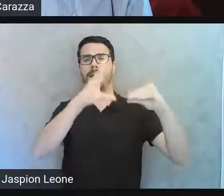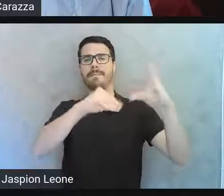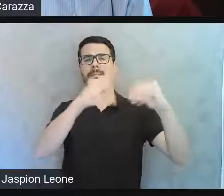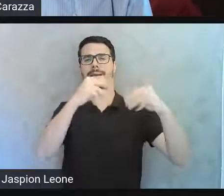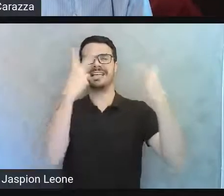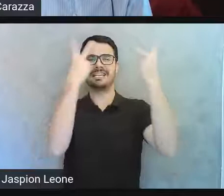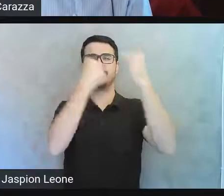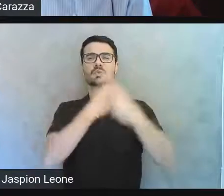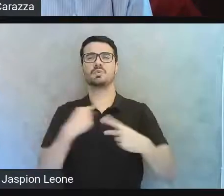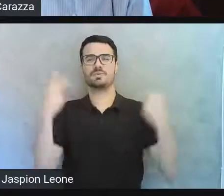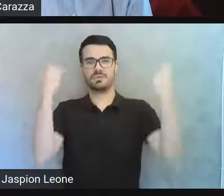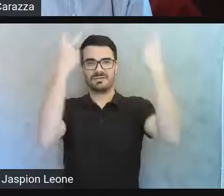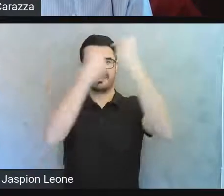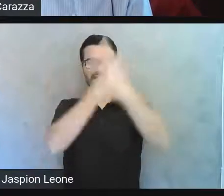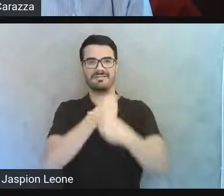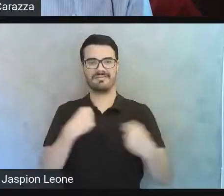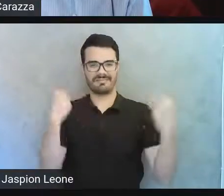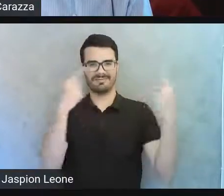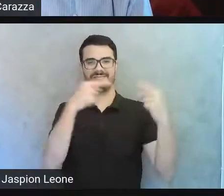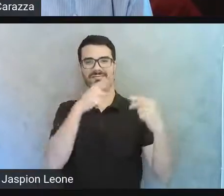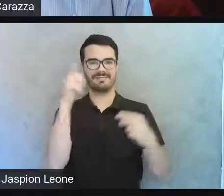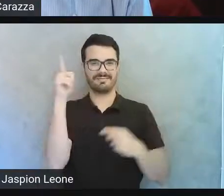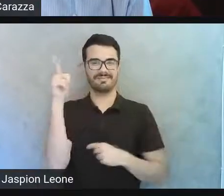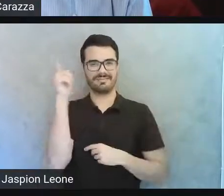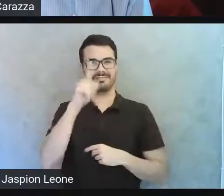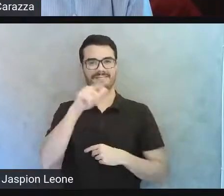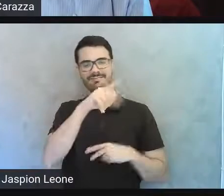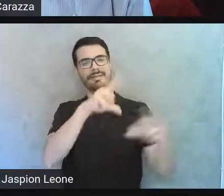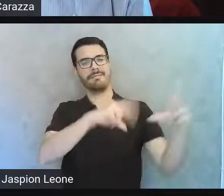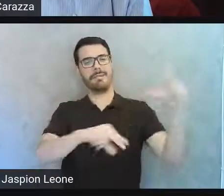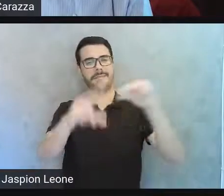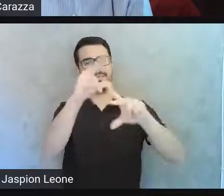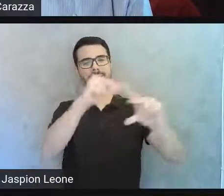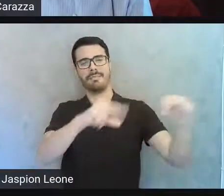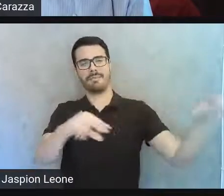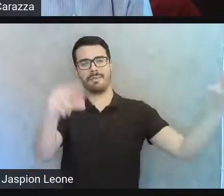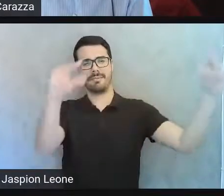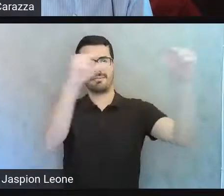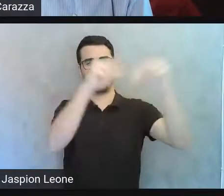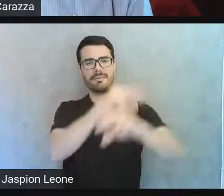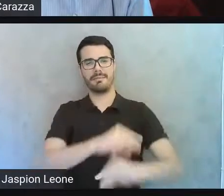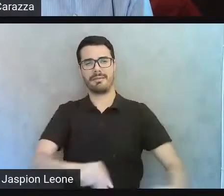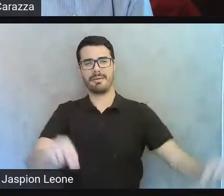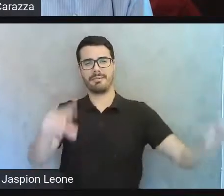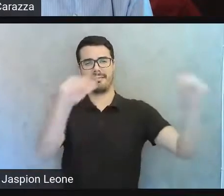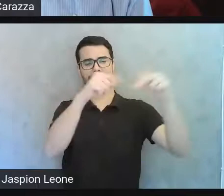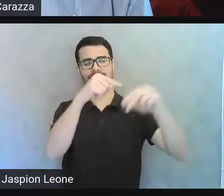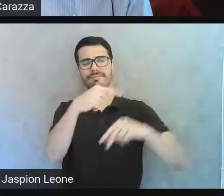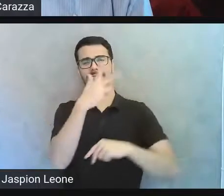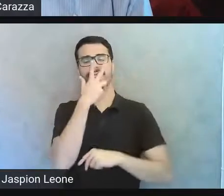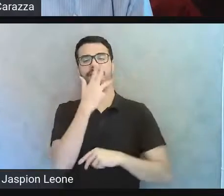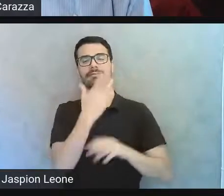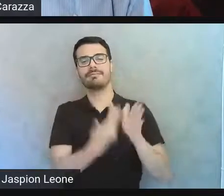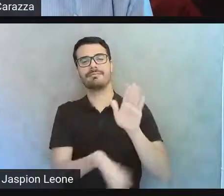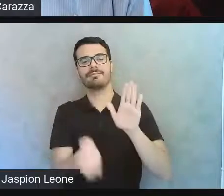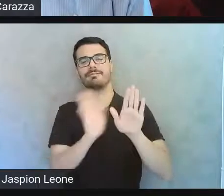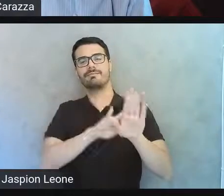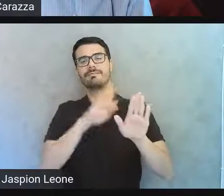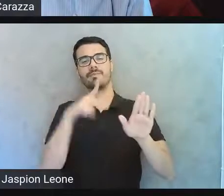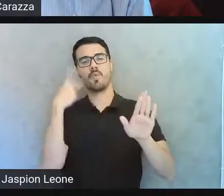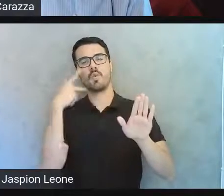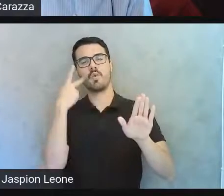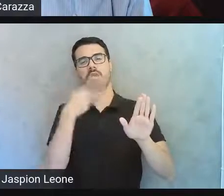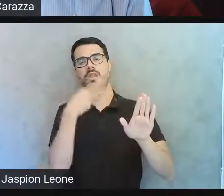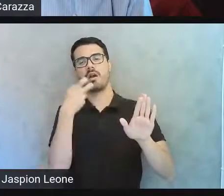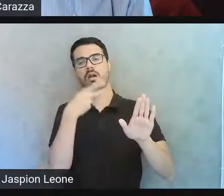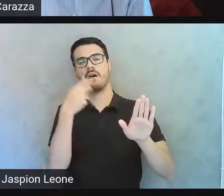de que está em público, né? E segundo, começa a ter, de fato, do outro lado, políticos, né, que fazem a carreira